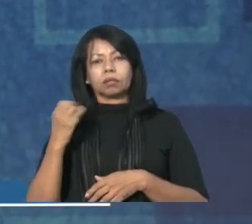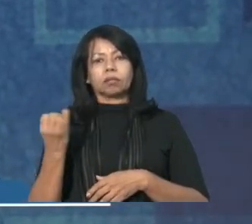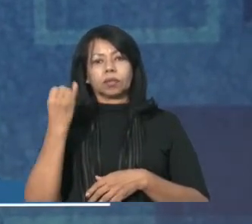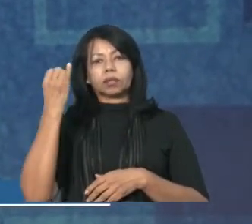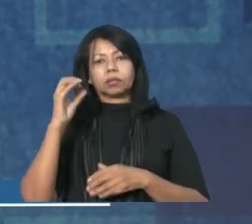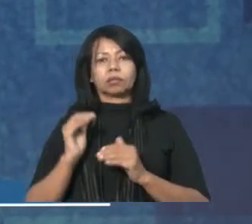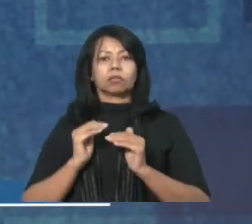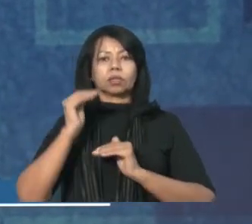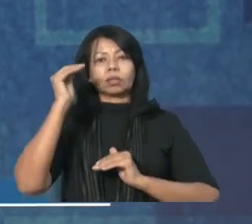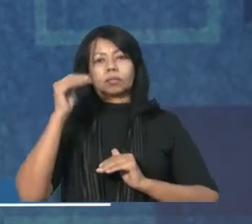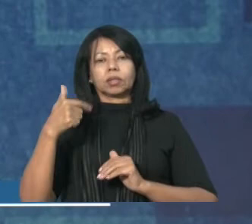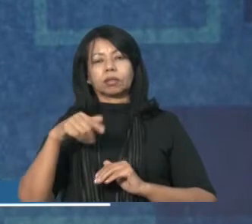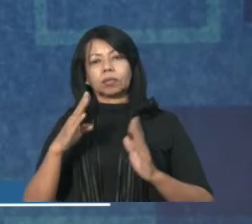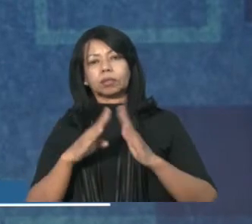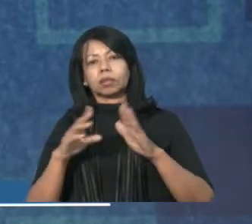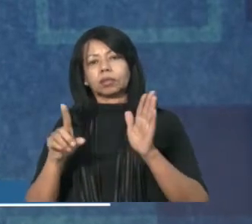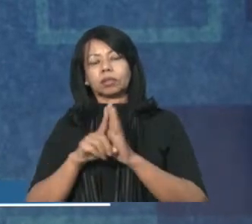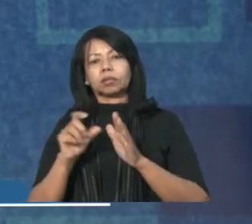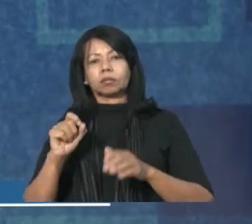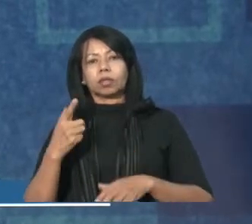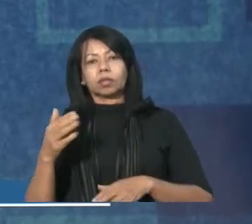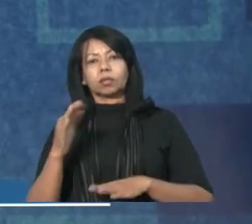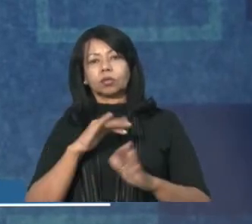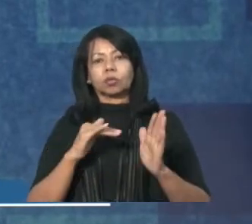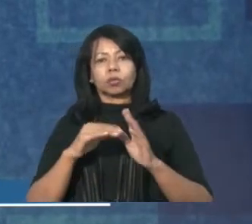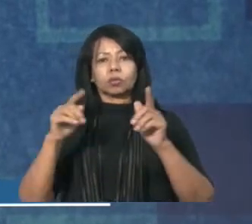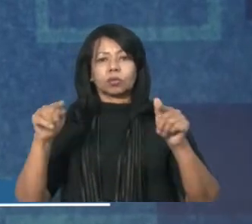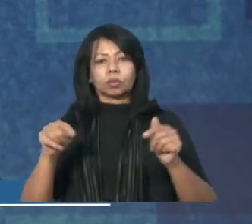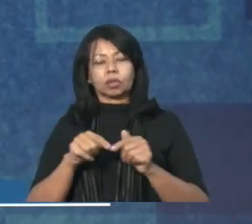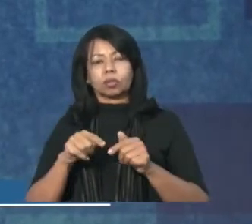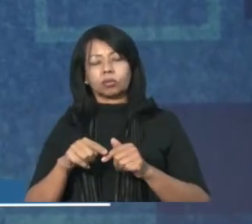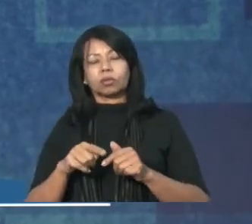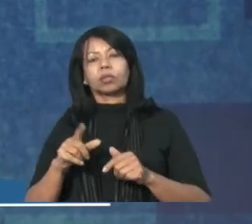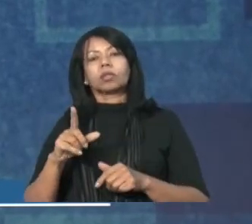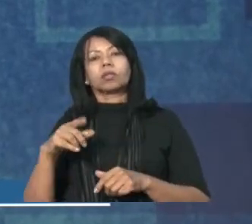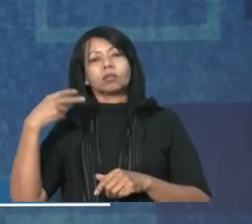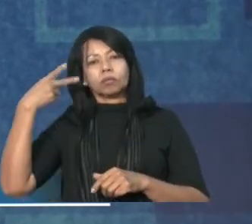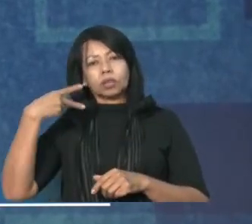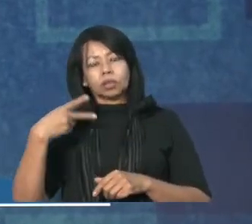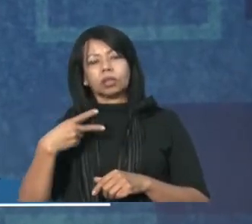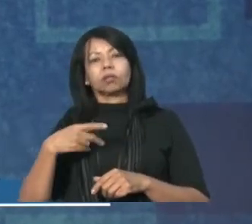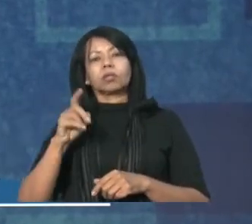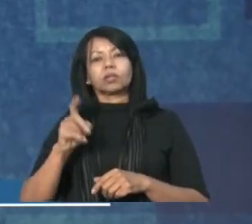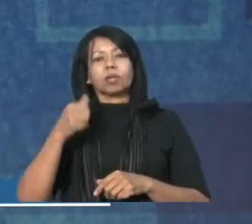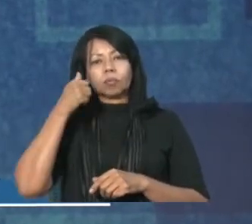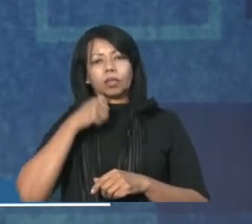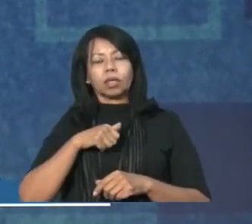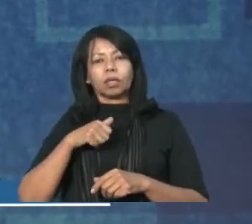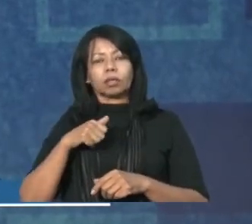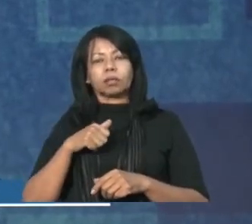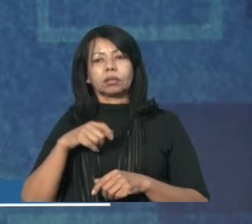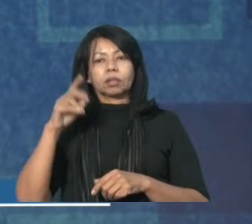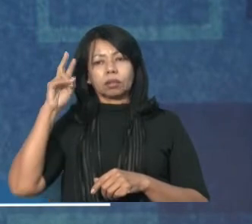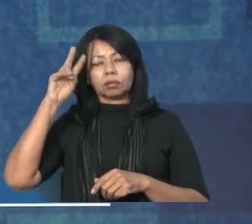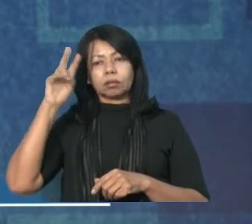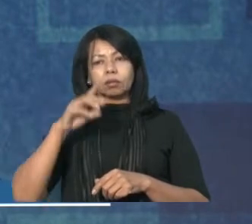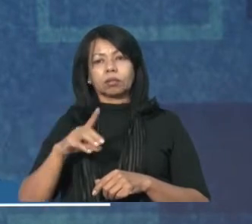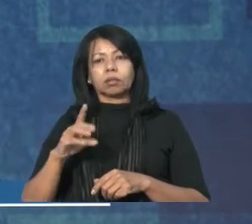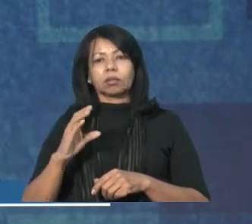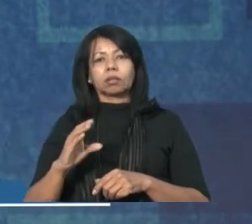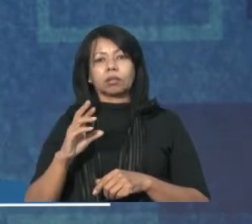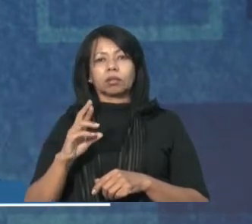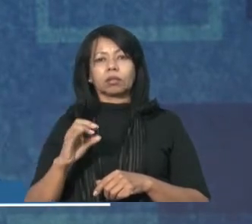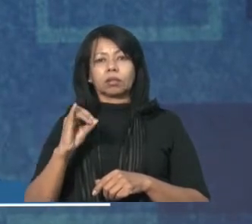crescimento aqui mesmo na Câmara cria quase todos a operadores são mulheres no meu meu tem a Doutora Cristiane que é mulher é que